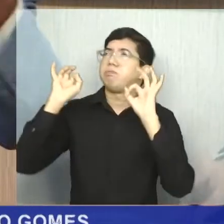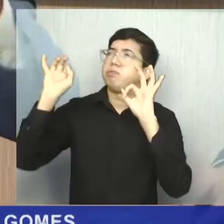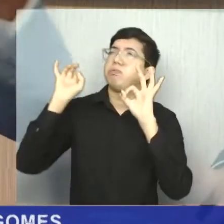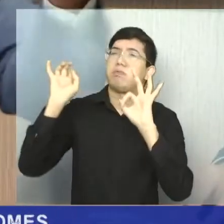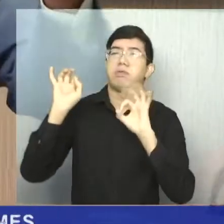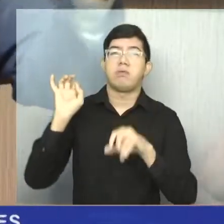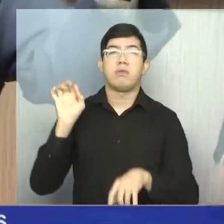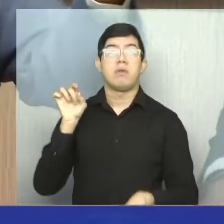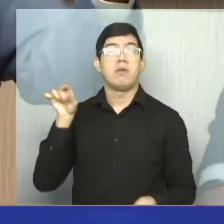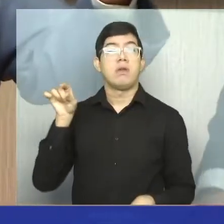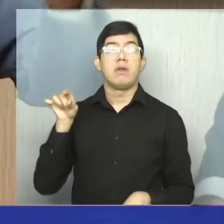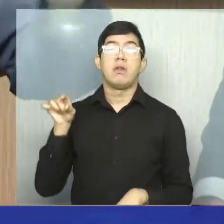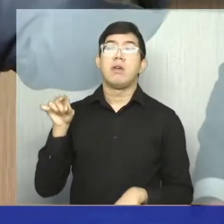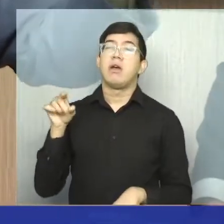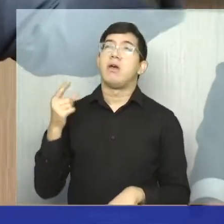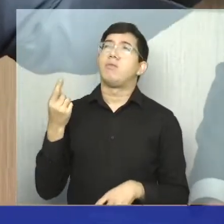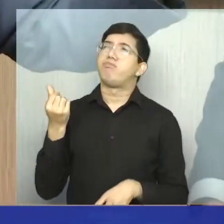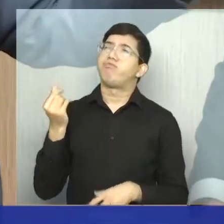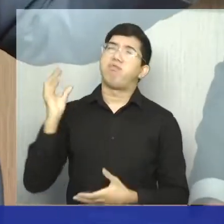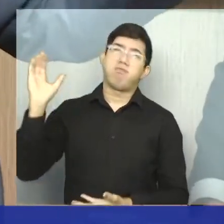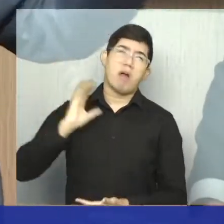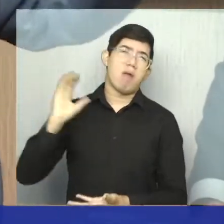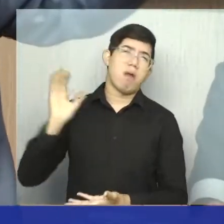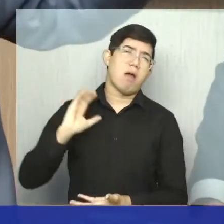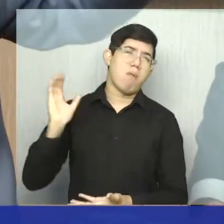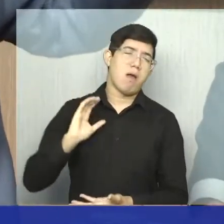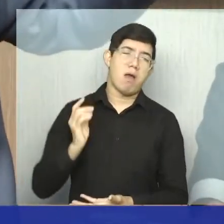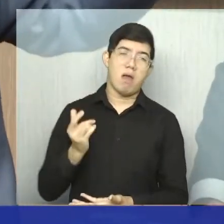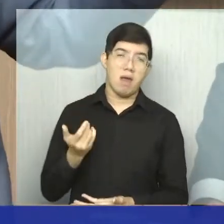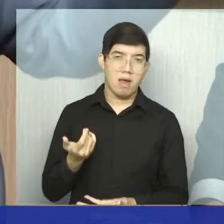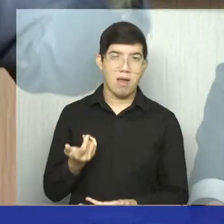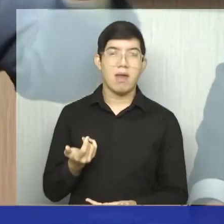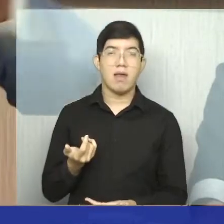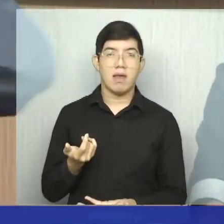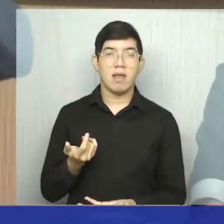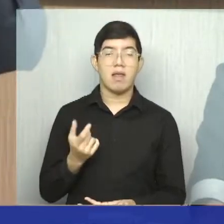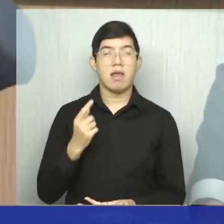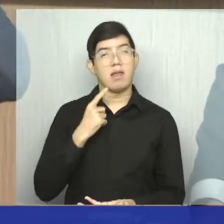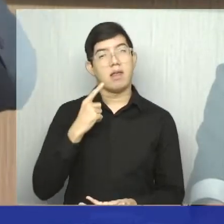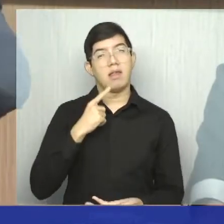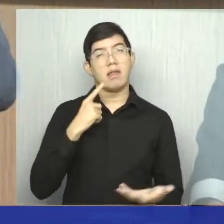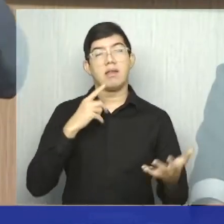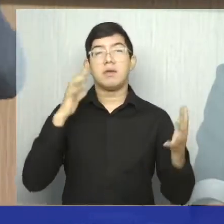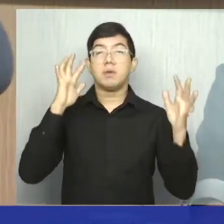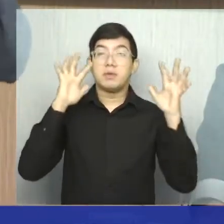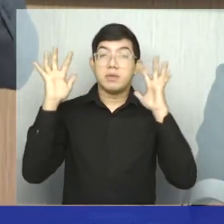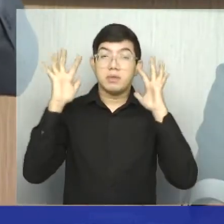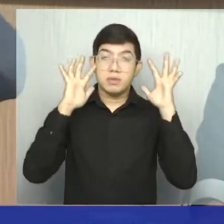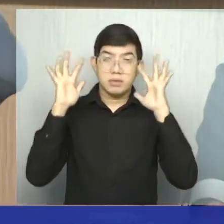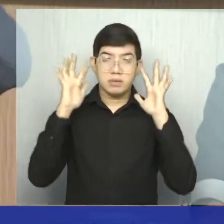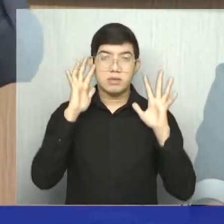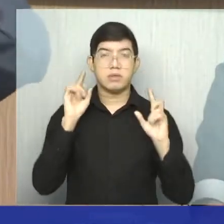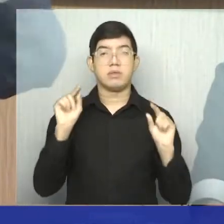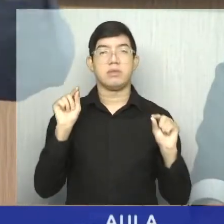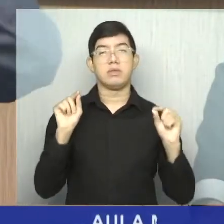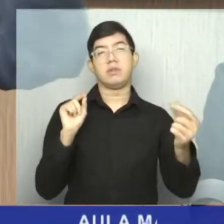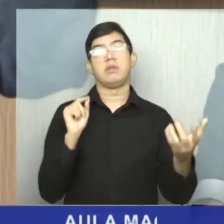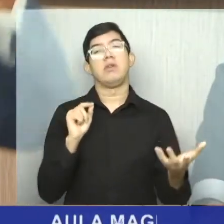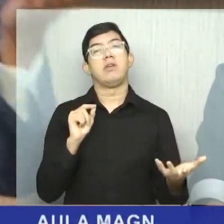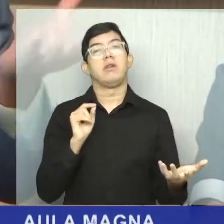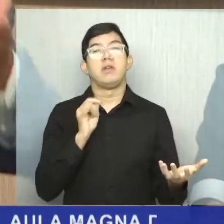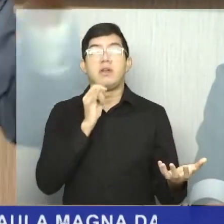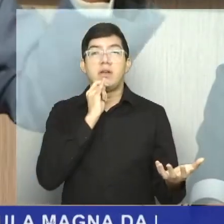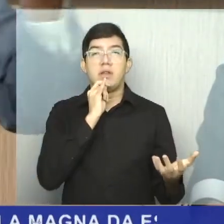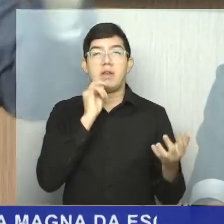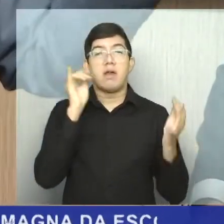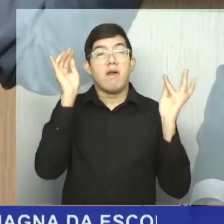vazio existencial que só a ópera dá, entendeu? Só a literatura dá, só o amor dá, só a paixão, a poesia